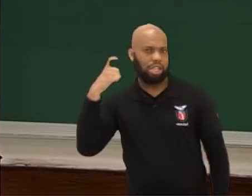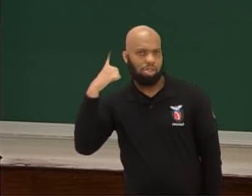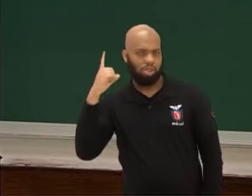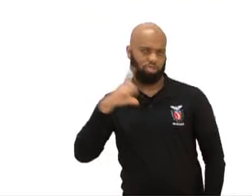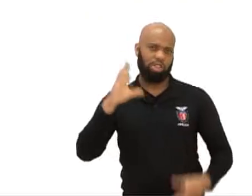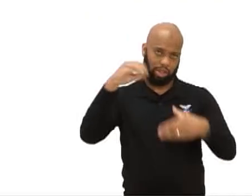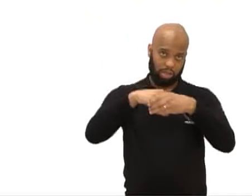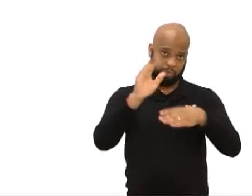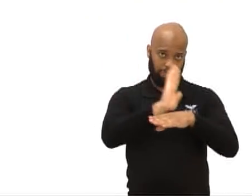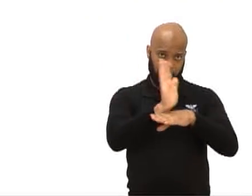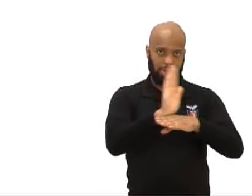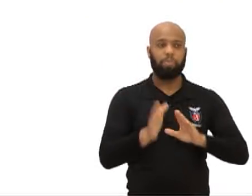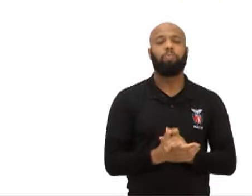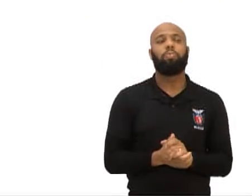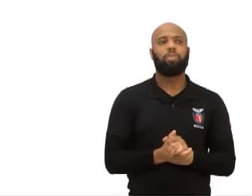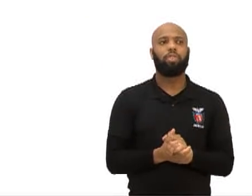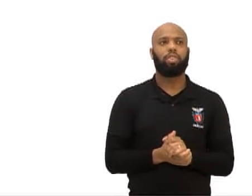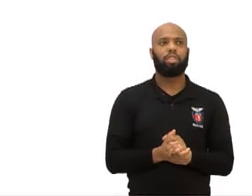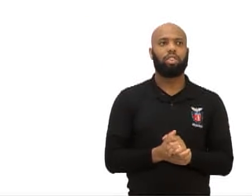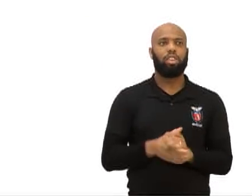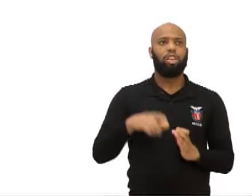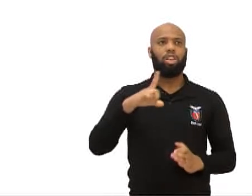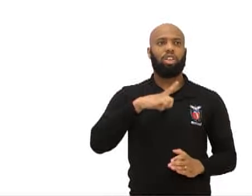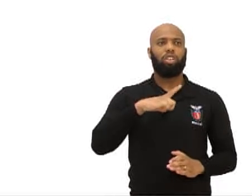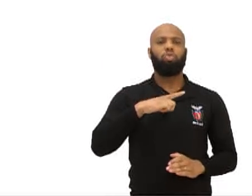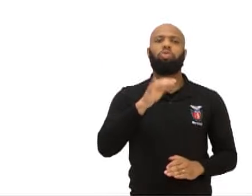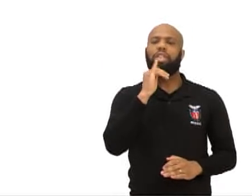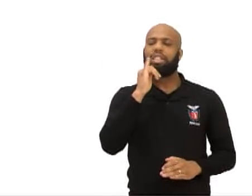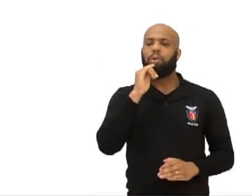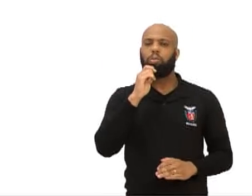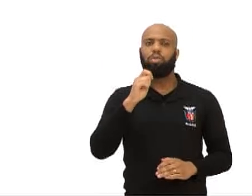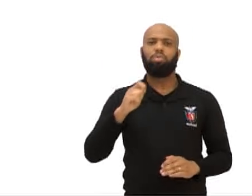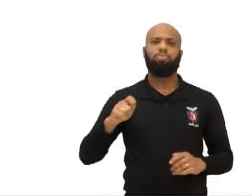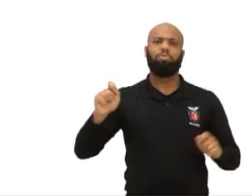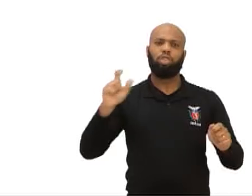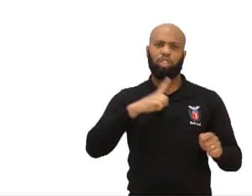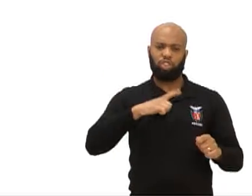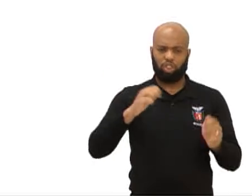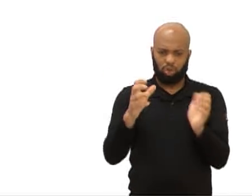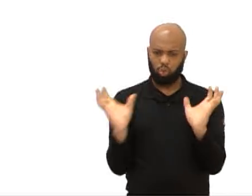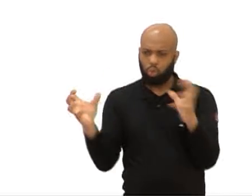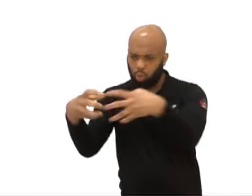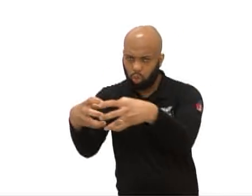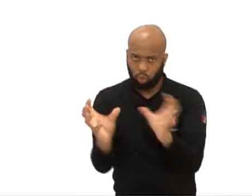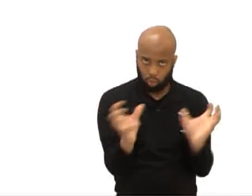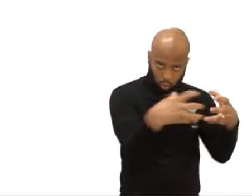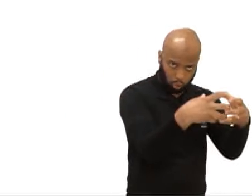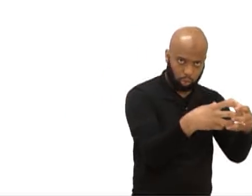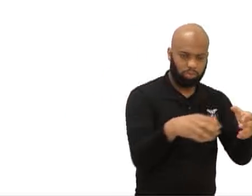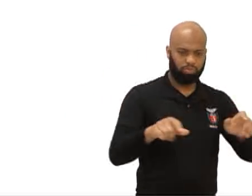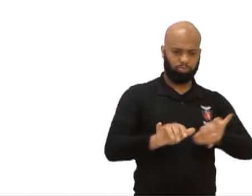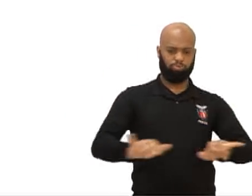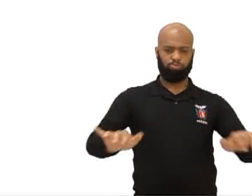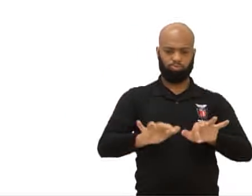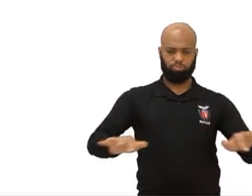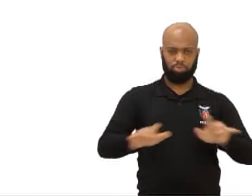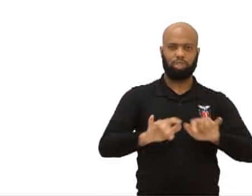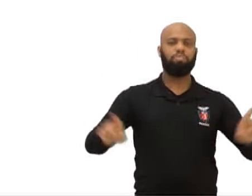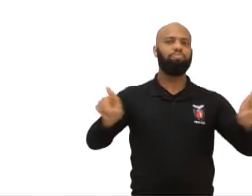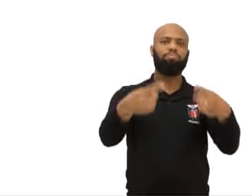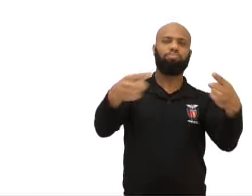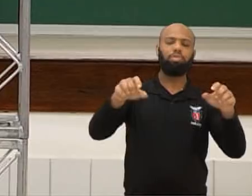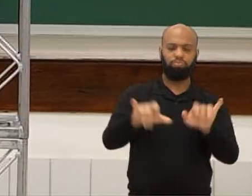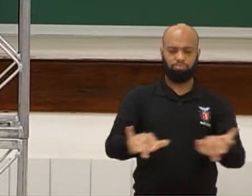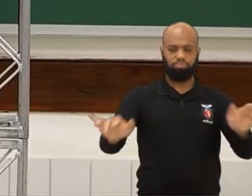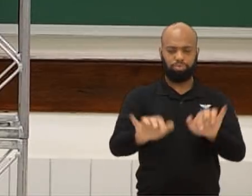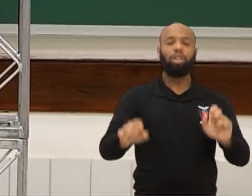cinema. Uma banda ou um piano podiam produzir sons para a plateia. Então, nesse segundo